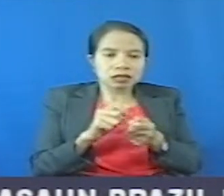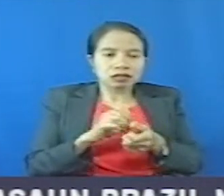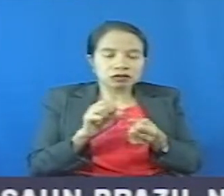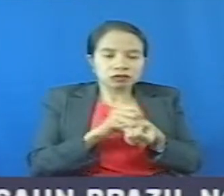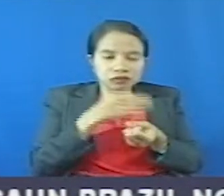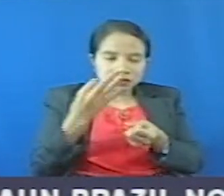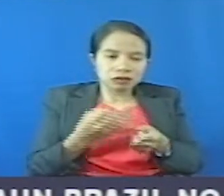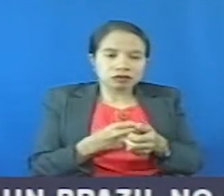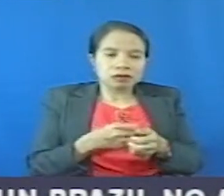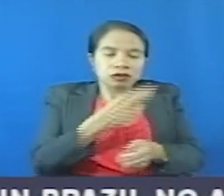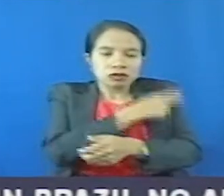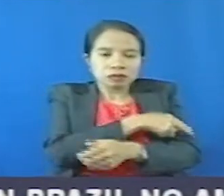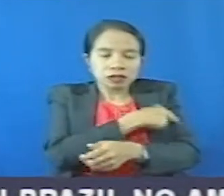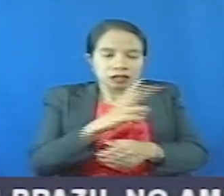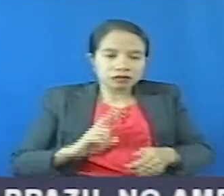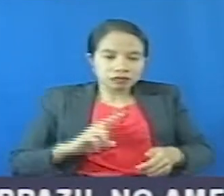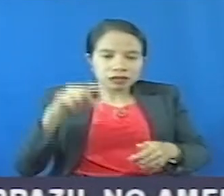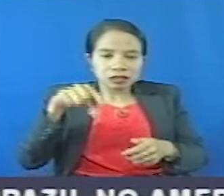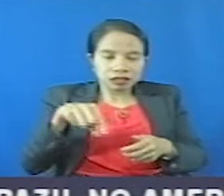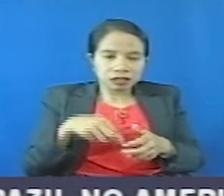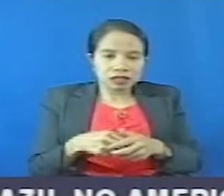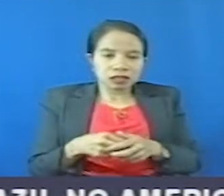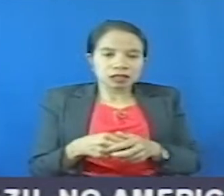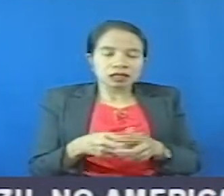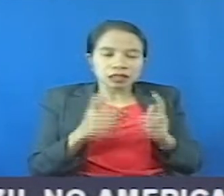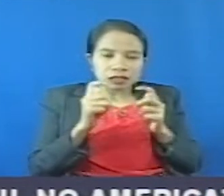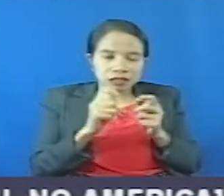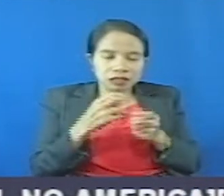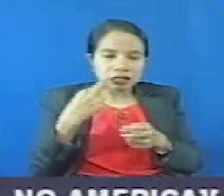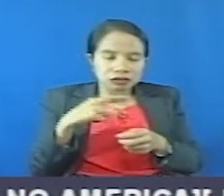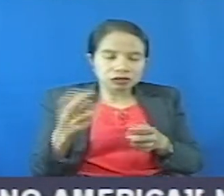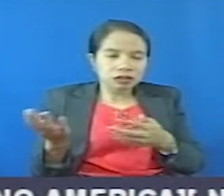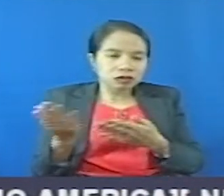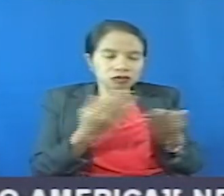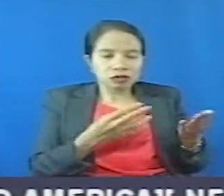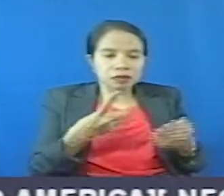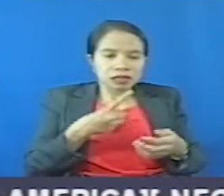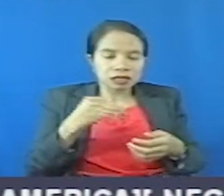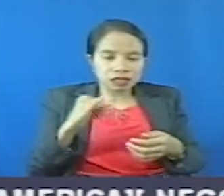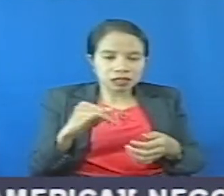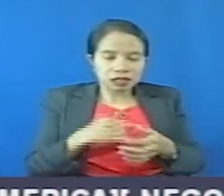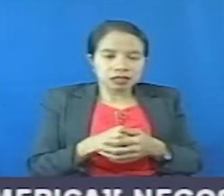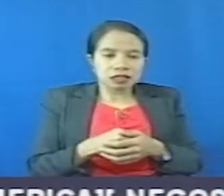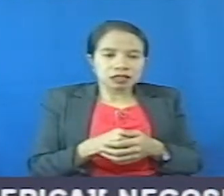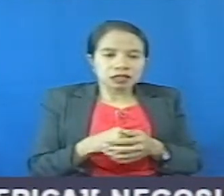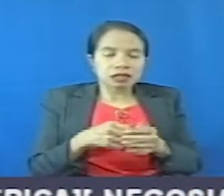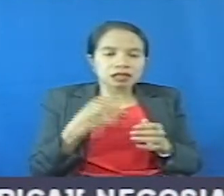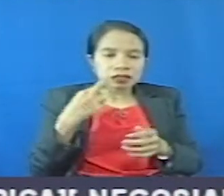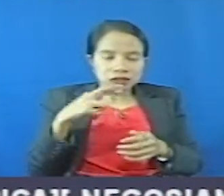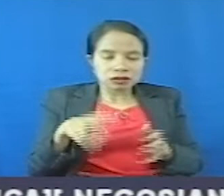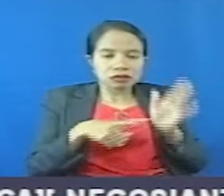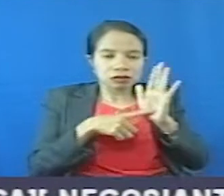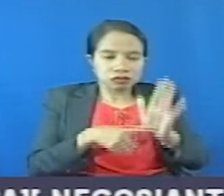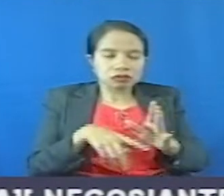Vikeke. Iha 16, sampel ni Lord Keras ba iha dili. Bahalo testu hen ba, resultado este, kapuri